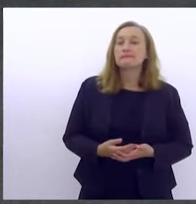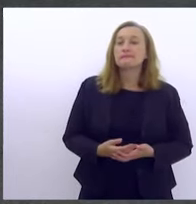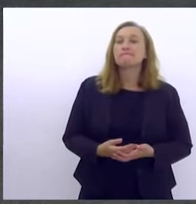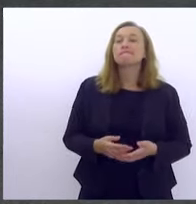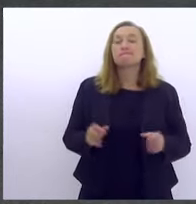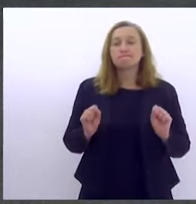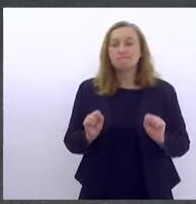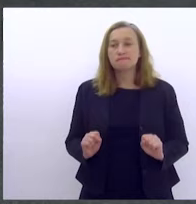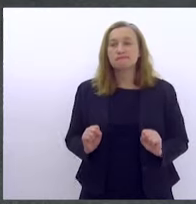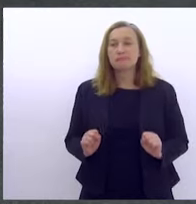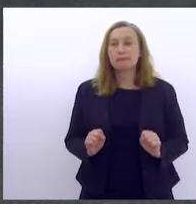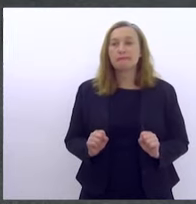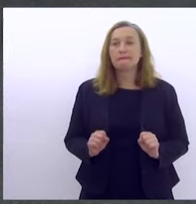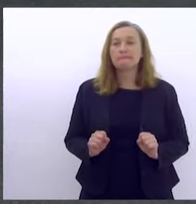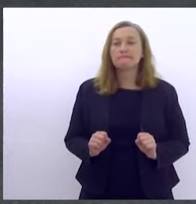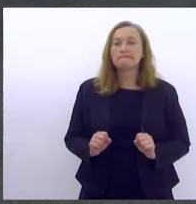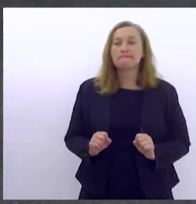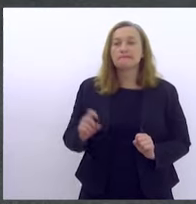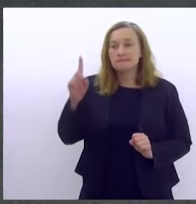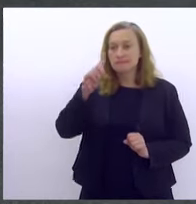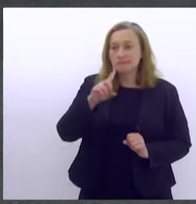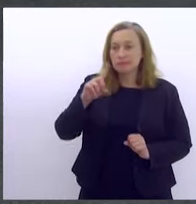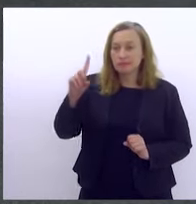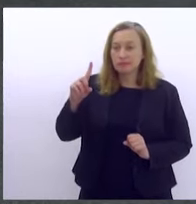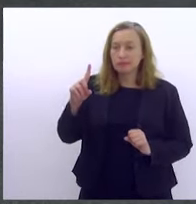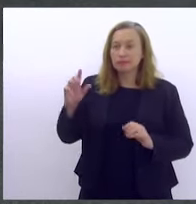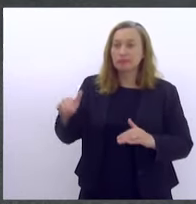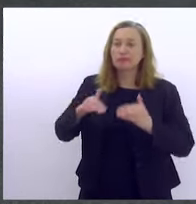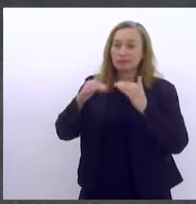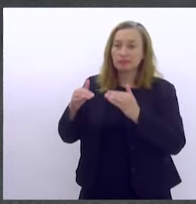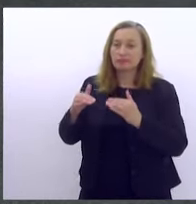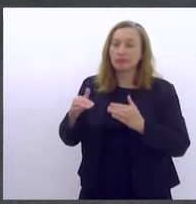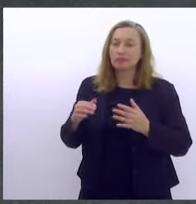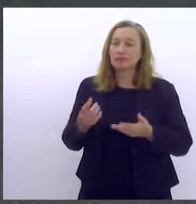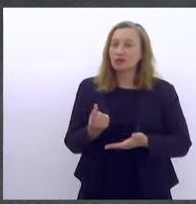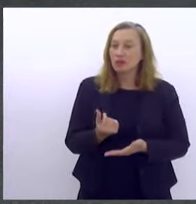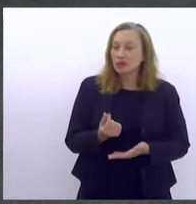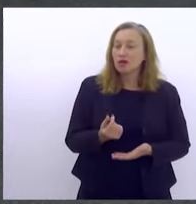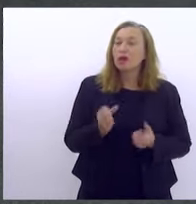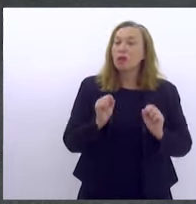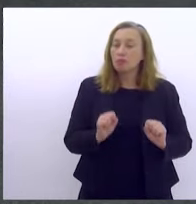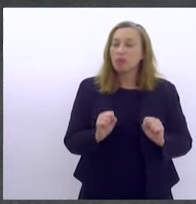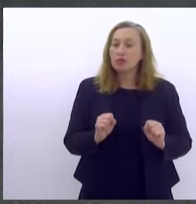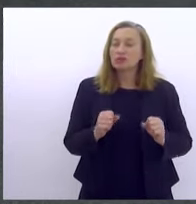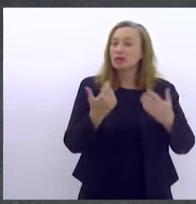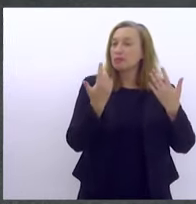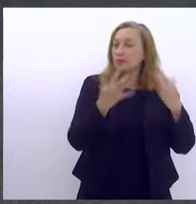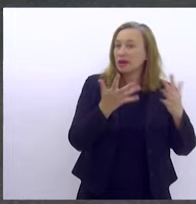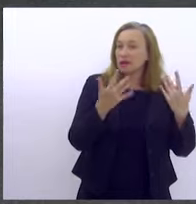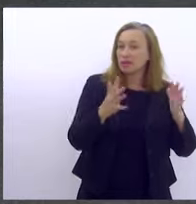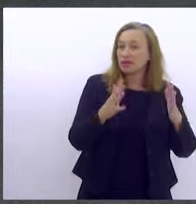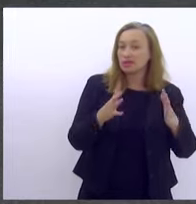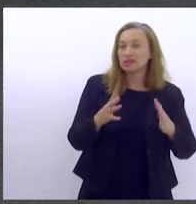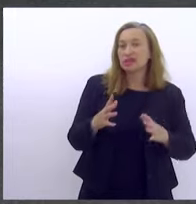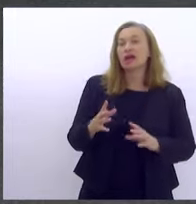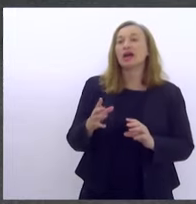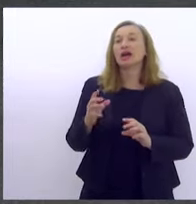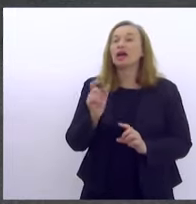também possa ter o Deus seja louvado na nota, que a gente possa referenciar carioca como uma palavra indígena